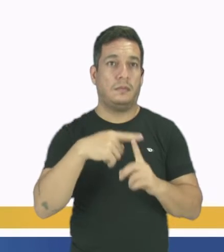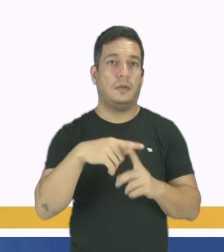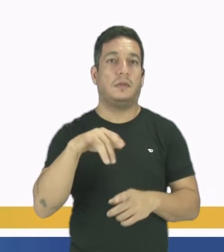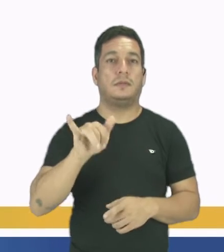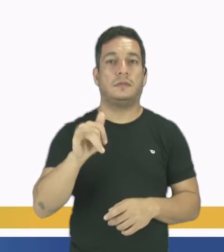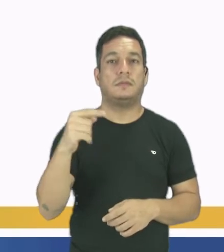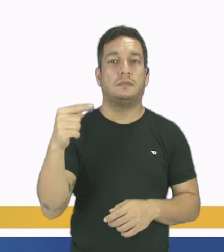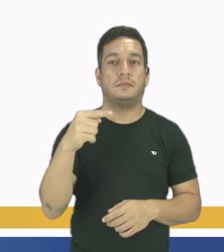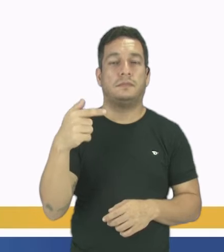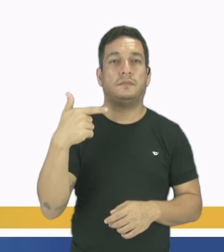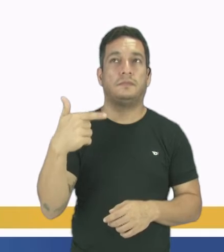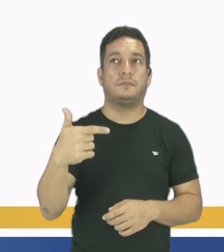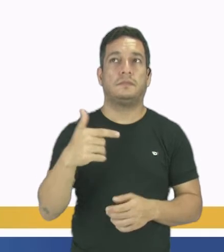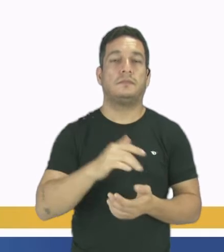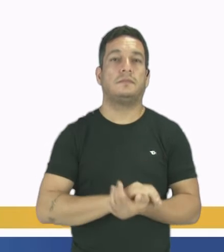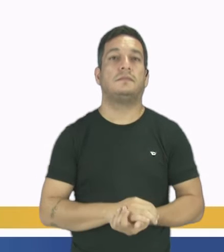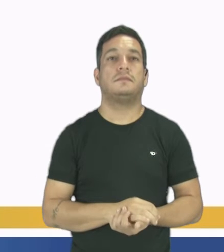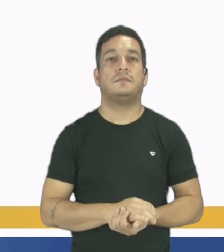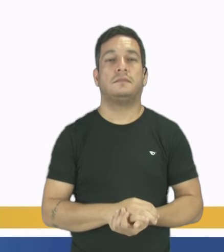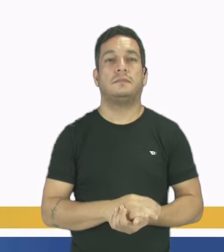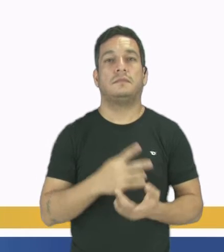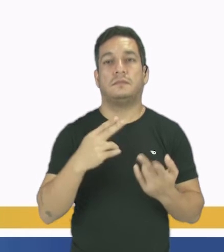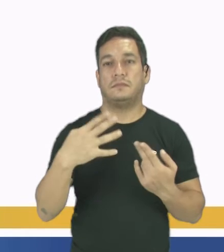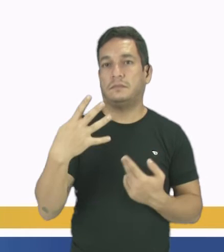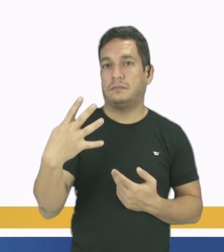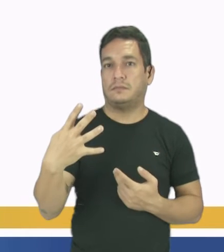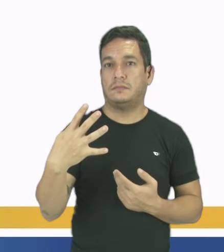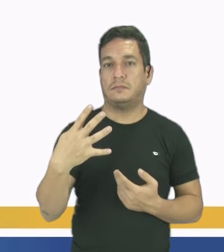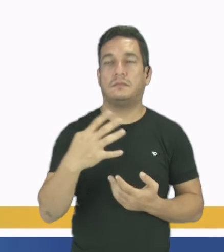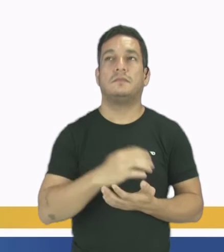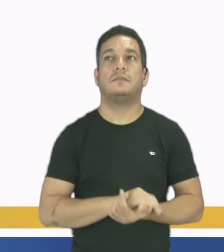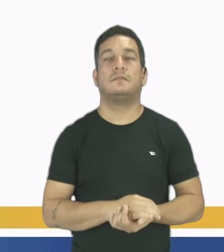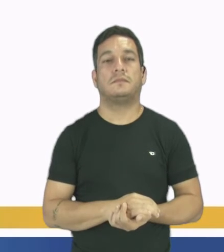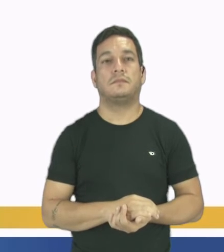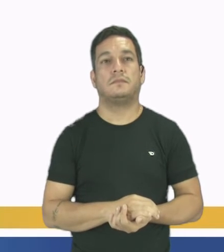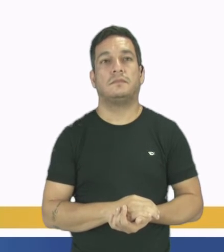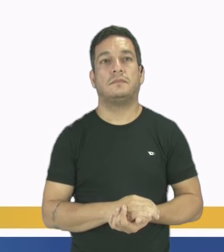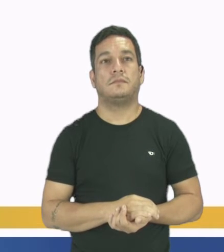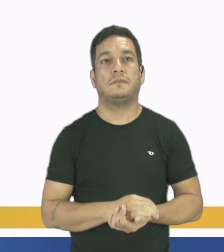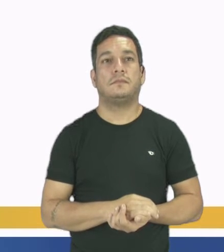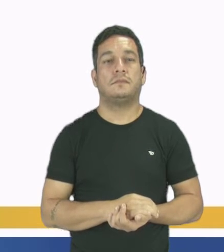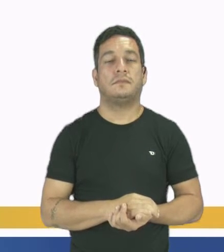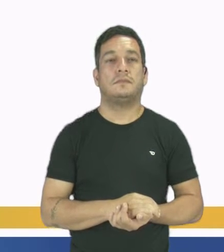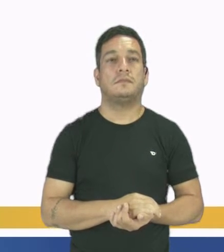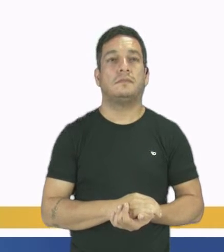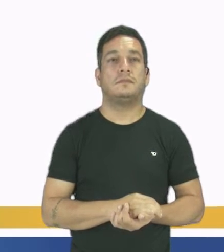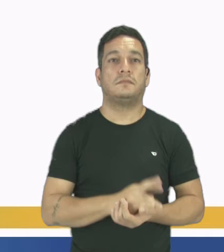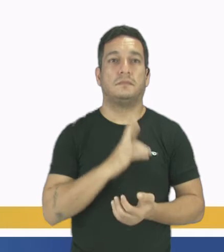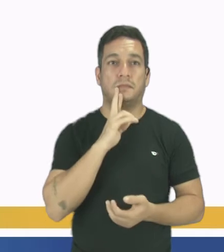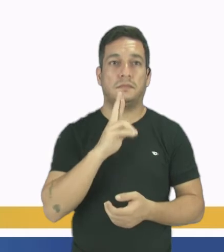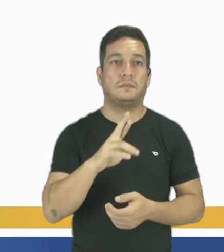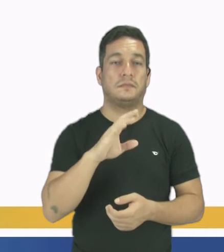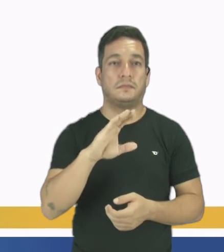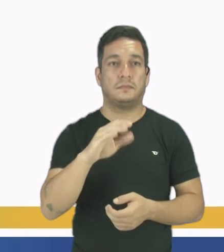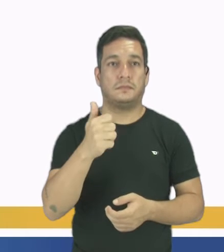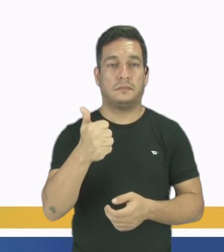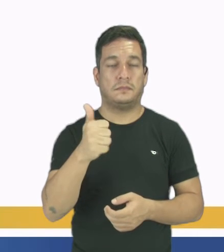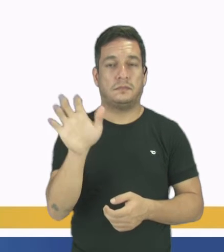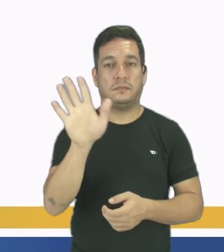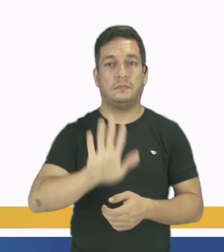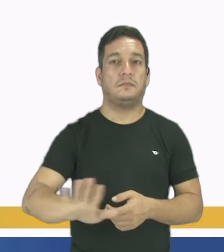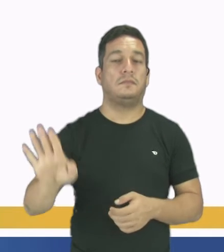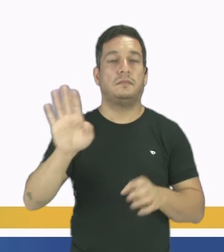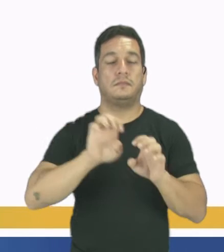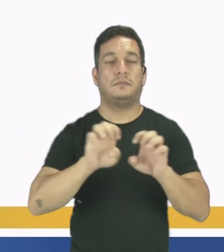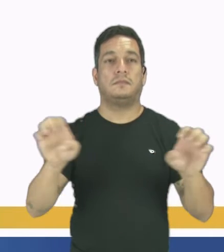o quadrado da diferença de y menos 2, que é igual a 4. E quando nós temos essa equação geral,